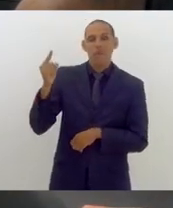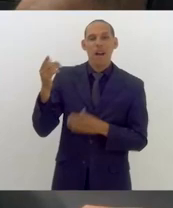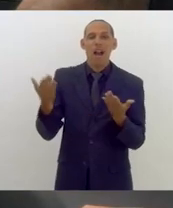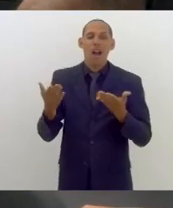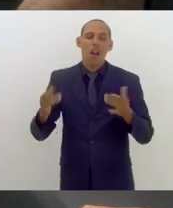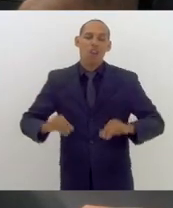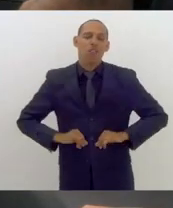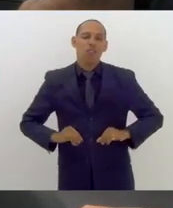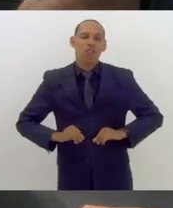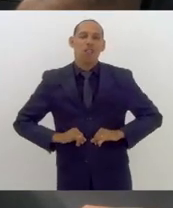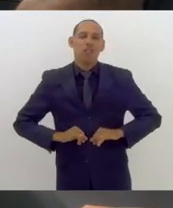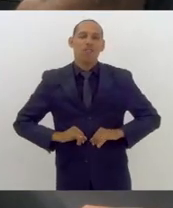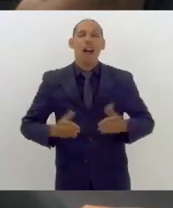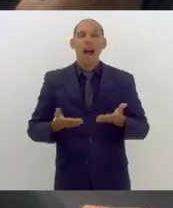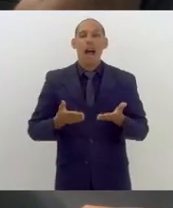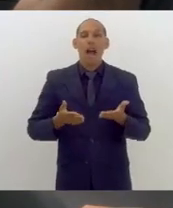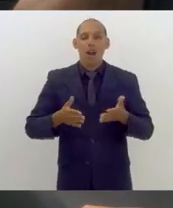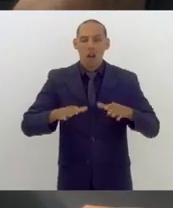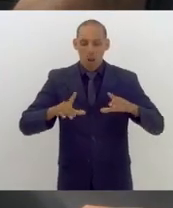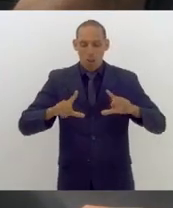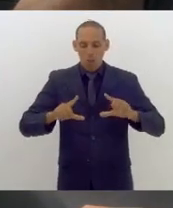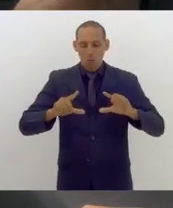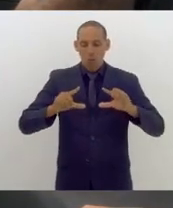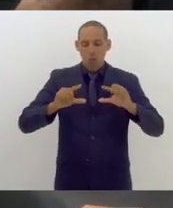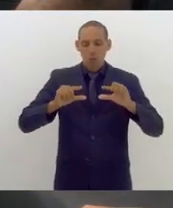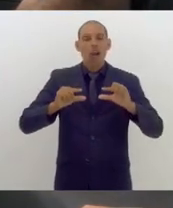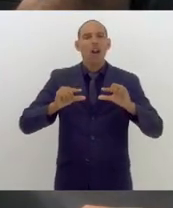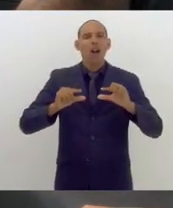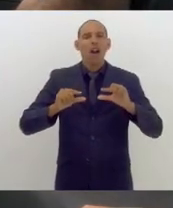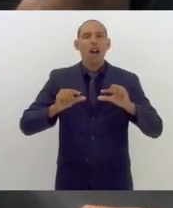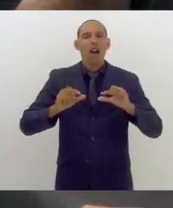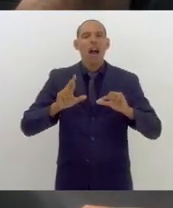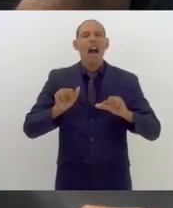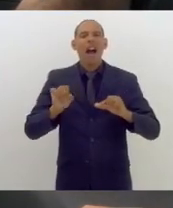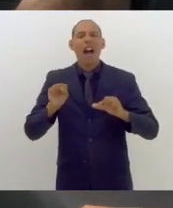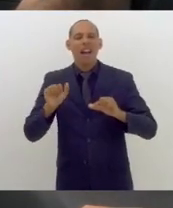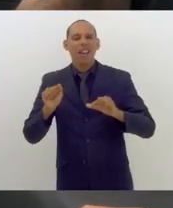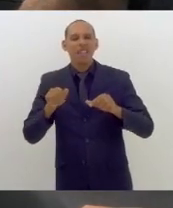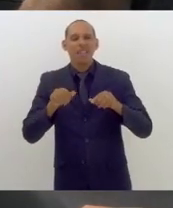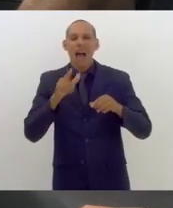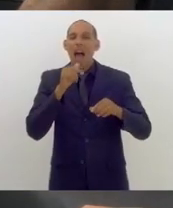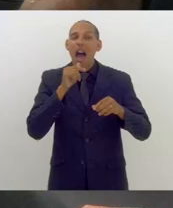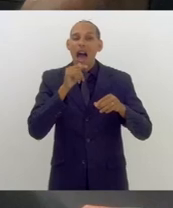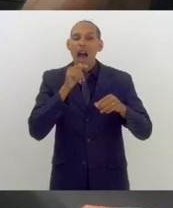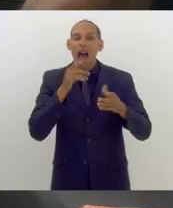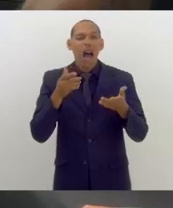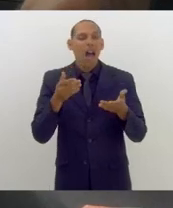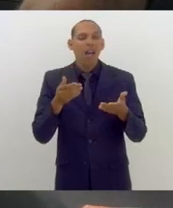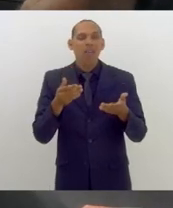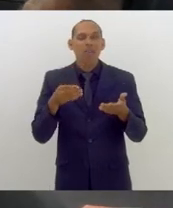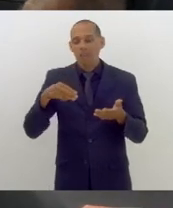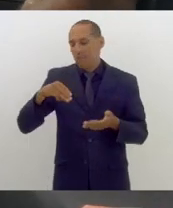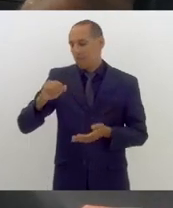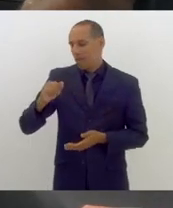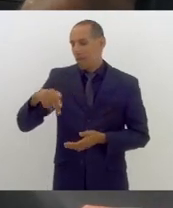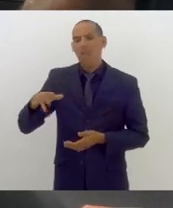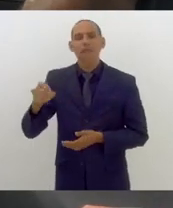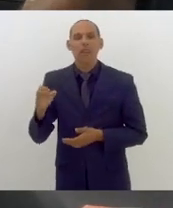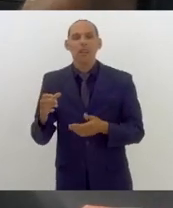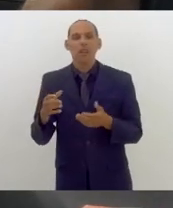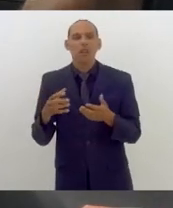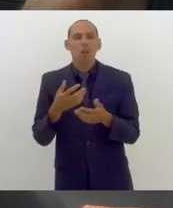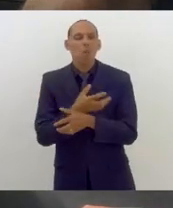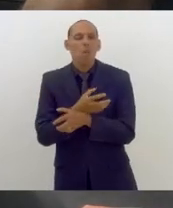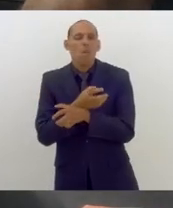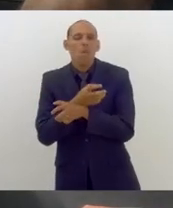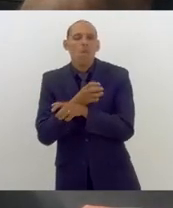a Bahia ficou assoreada Rasa não tem mais água no Mangue os mangues